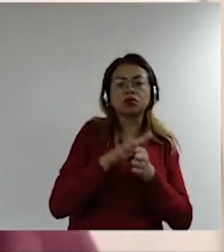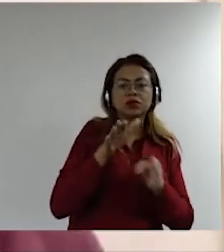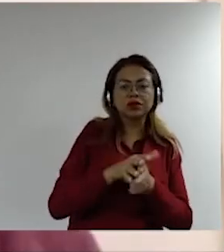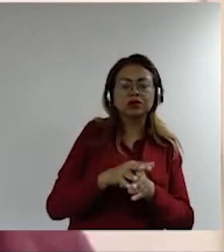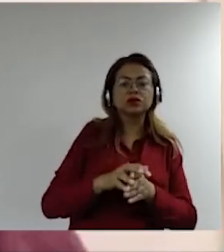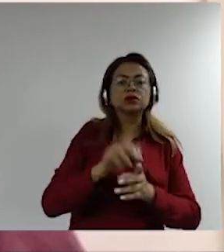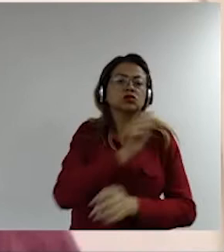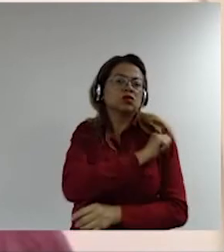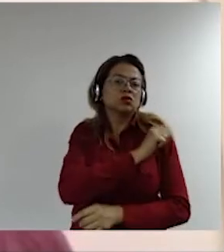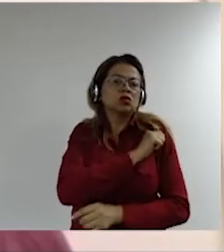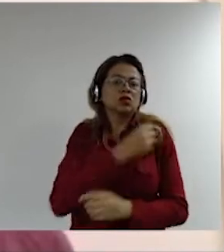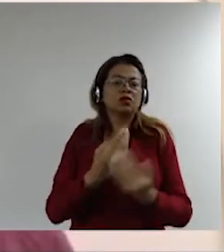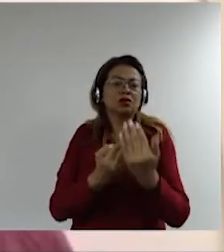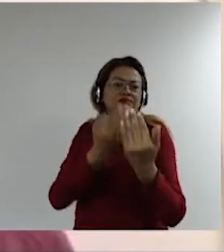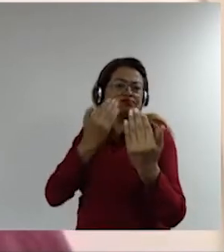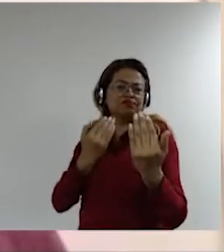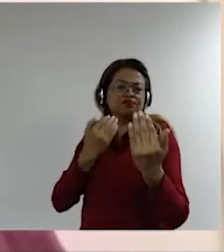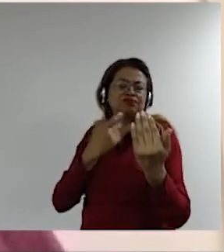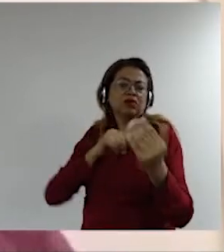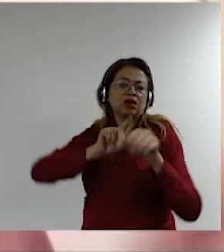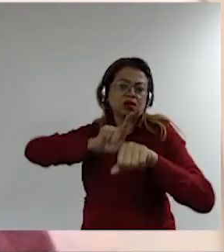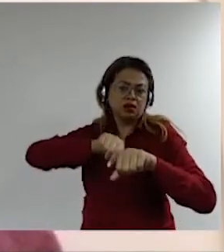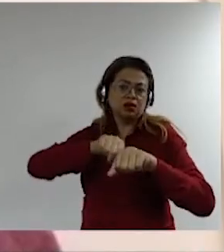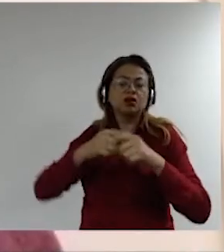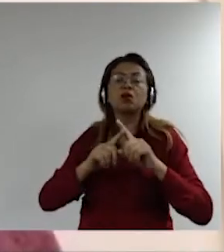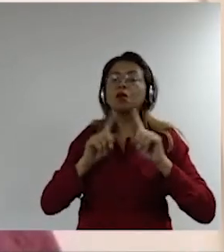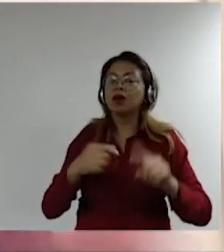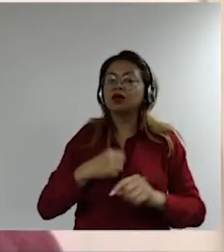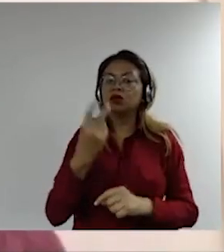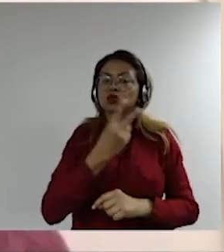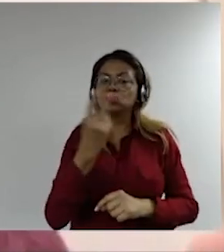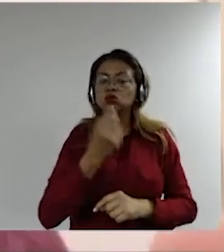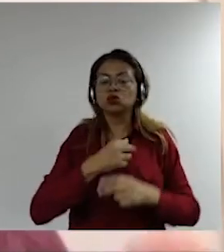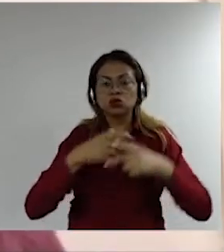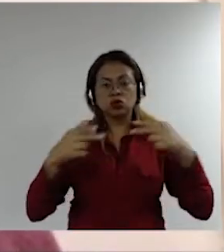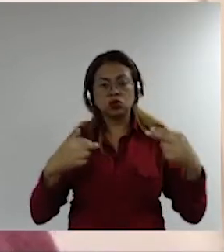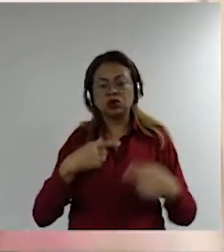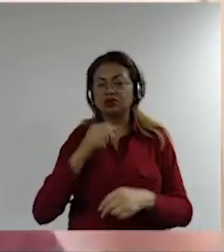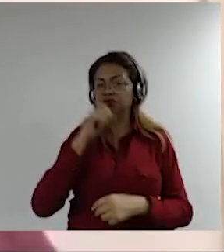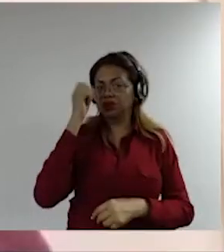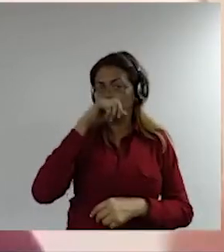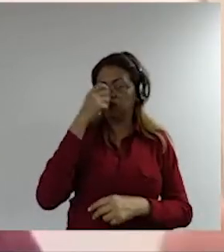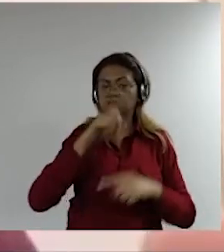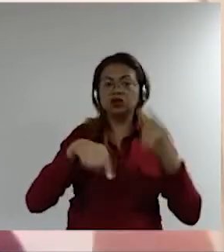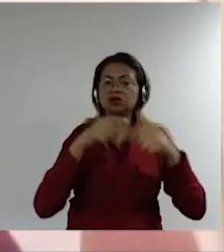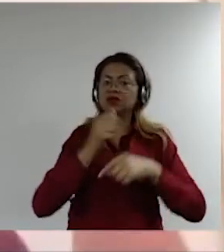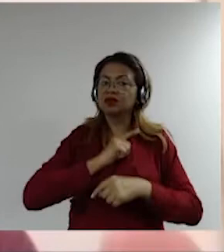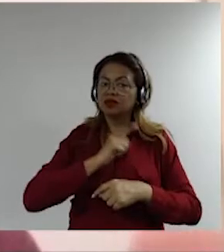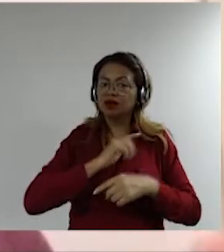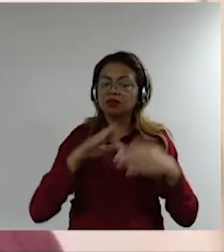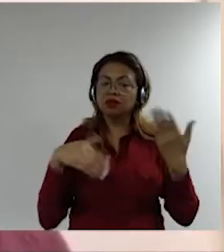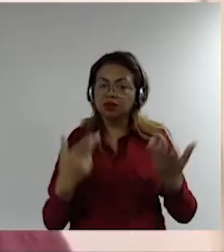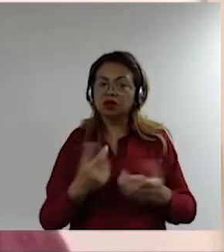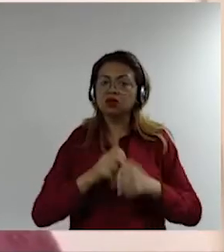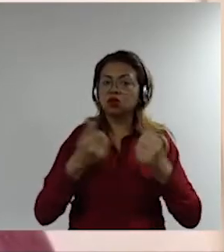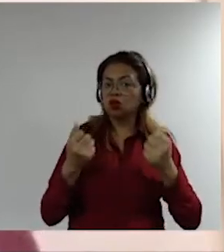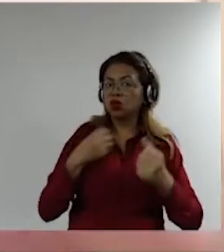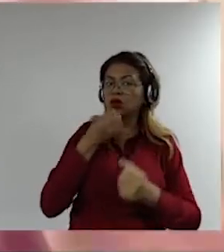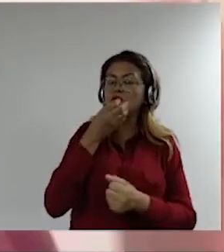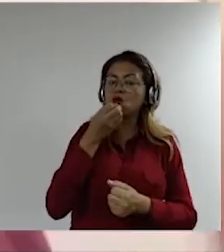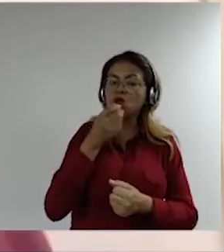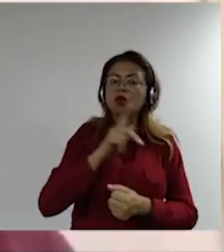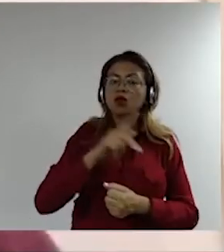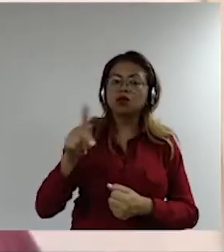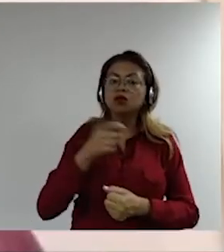estão muito atrás também ajuda. Mas são duas coisas que são raras, né? Você tem um acervo grande de bons professores e